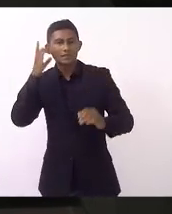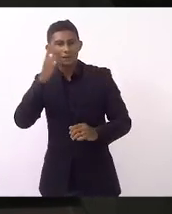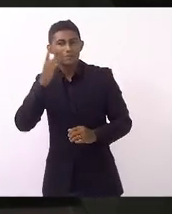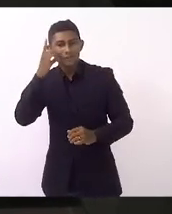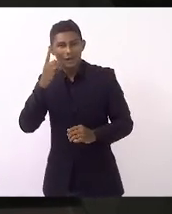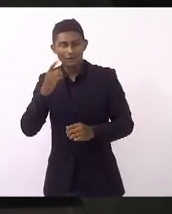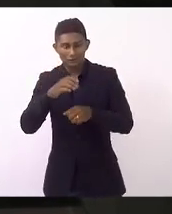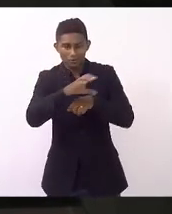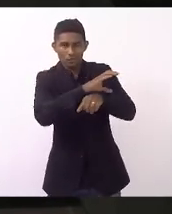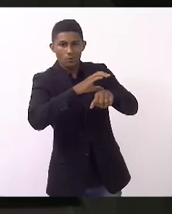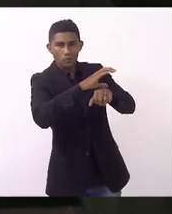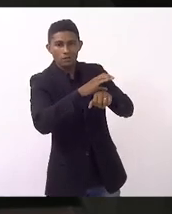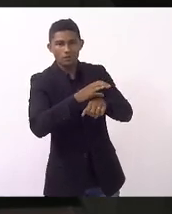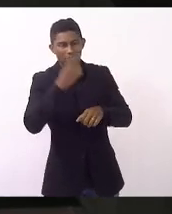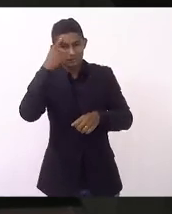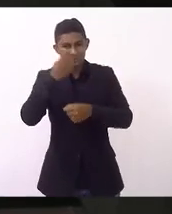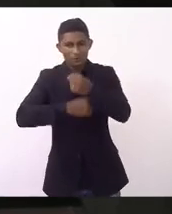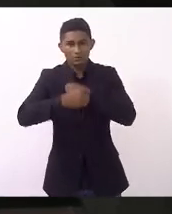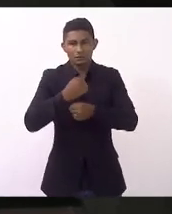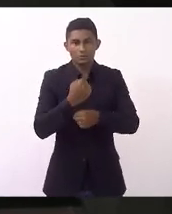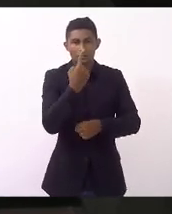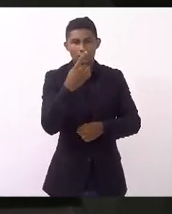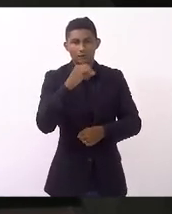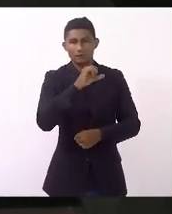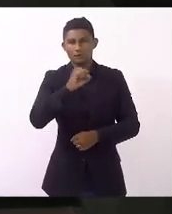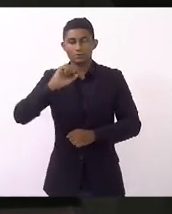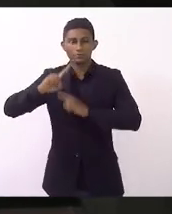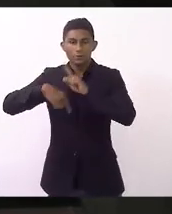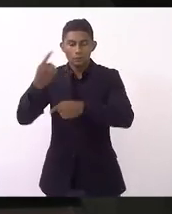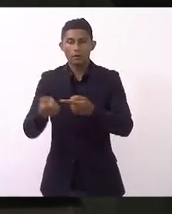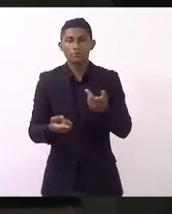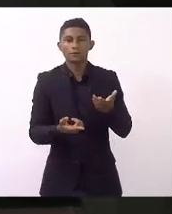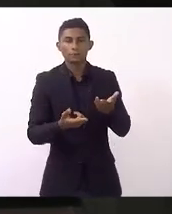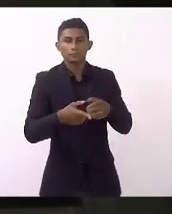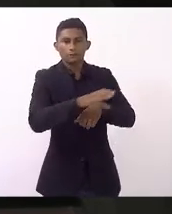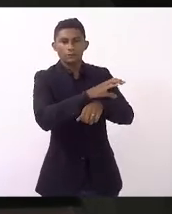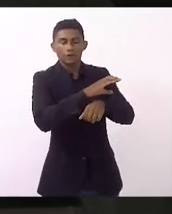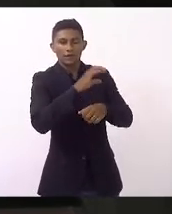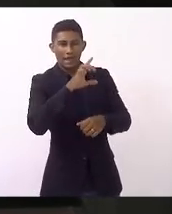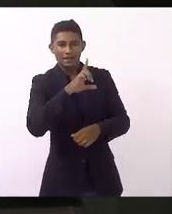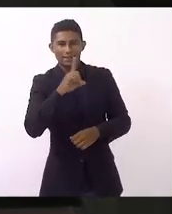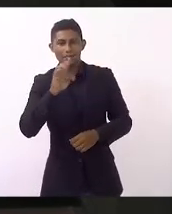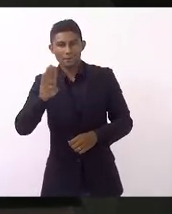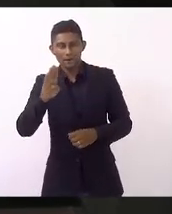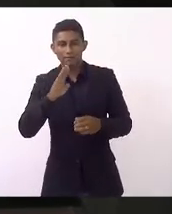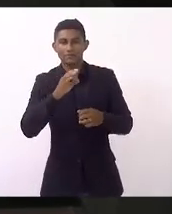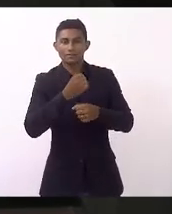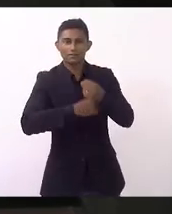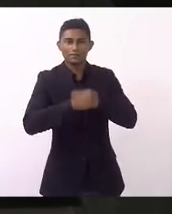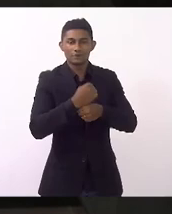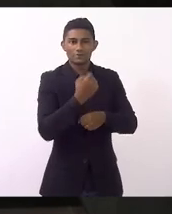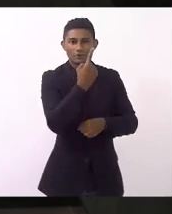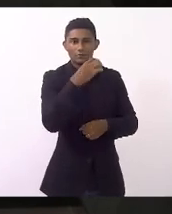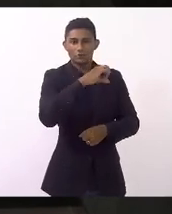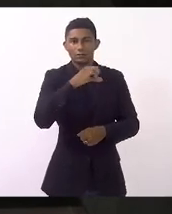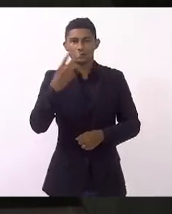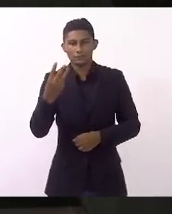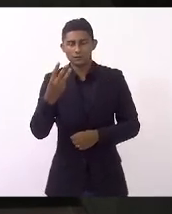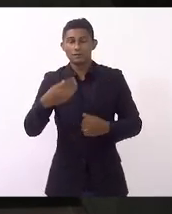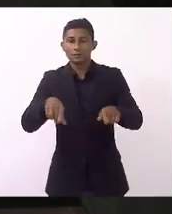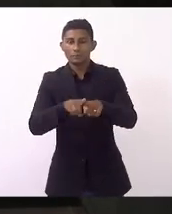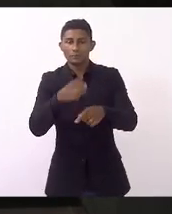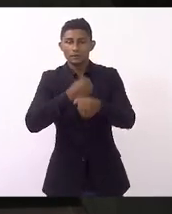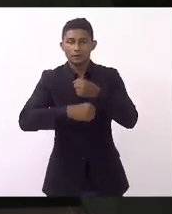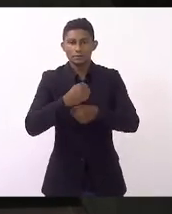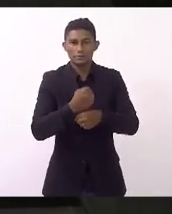88, esse projeto que virou a LDB 9394 de 96. Em 88, Otávio Elísio já tinha protocolado na